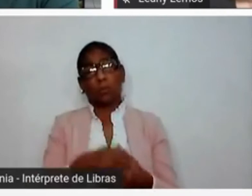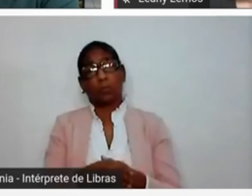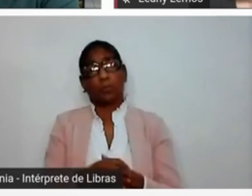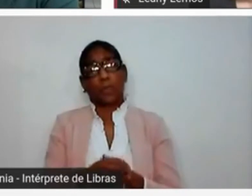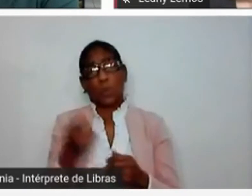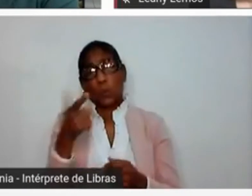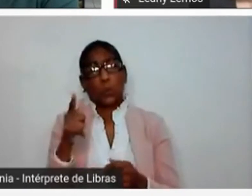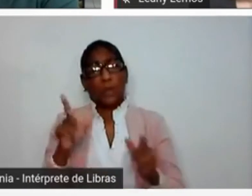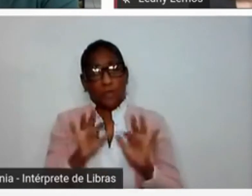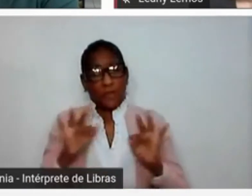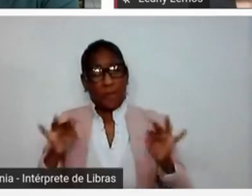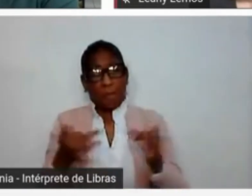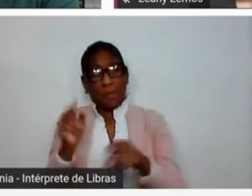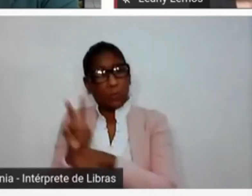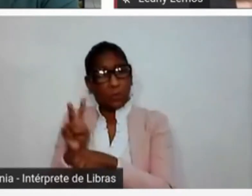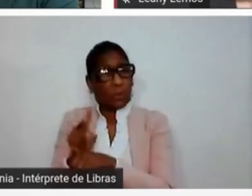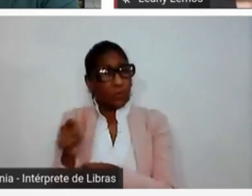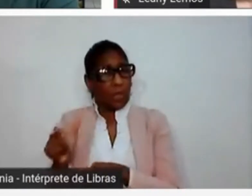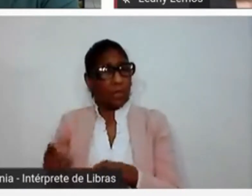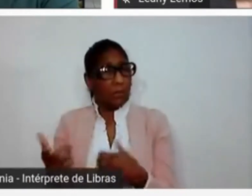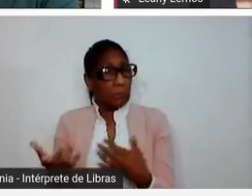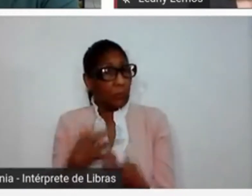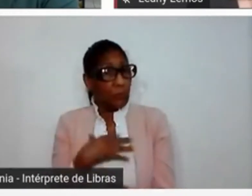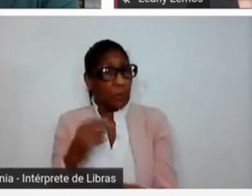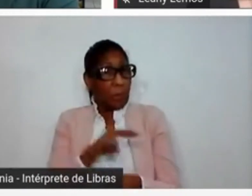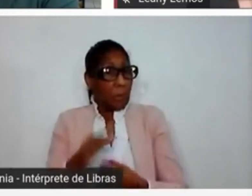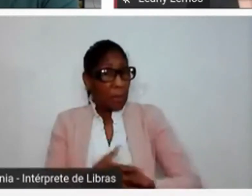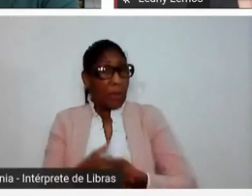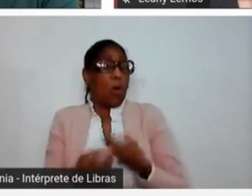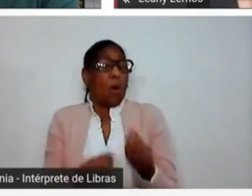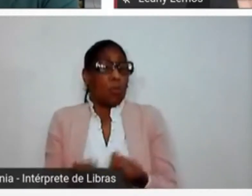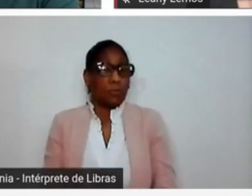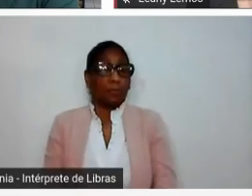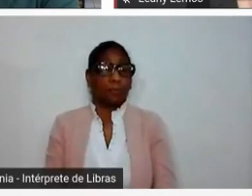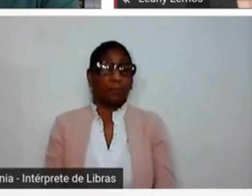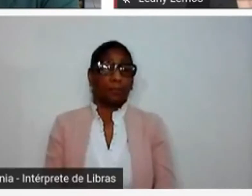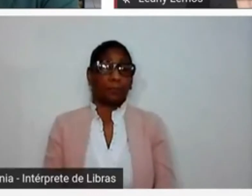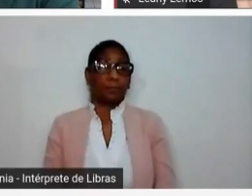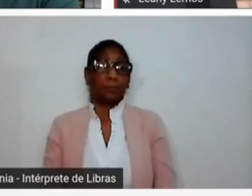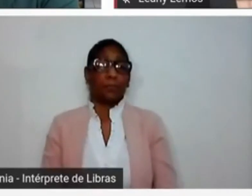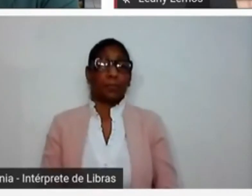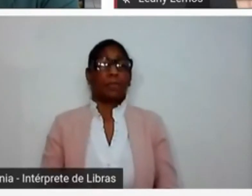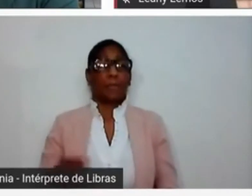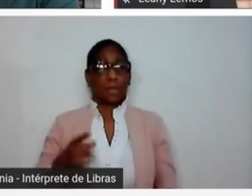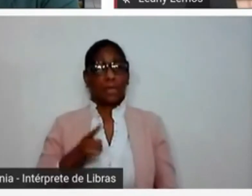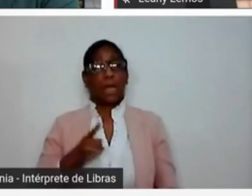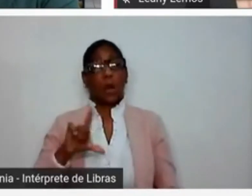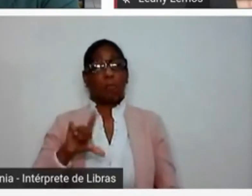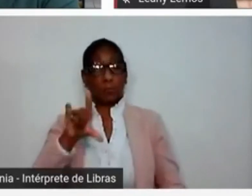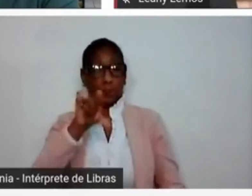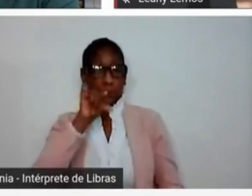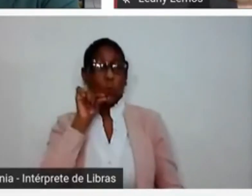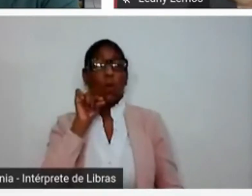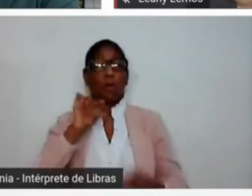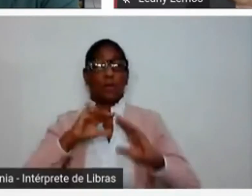algum parente para deixar este filho em segurança, ter a opção de ter a escola